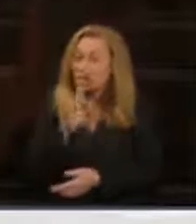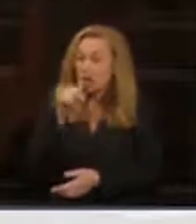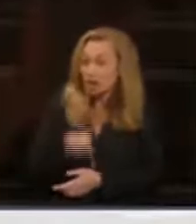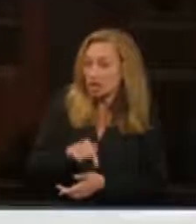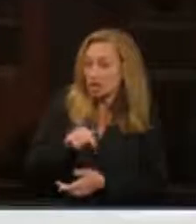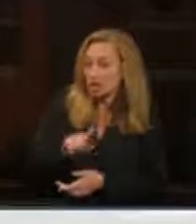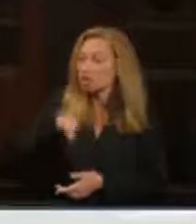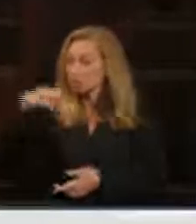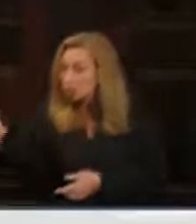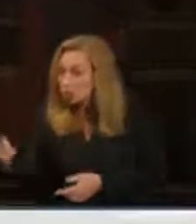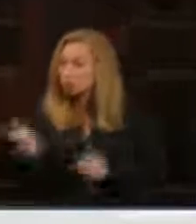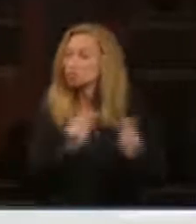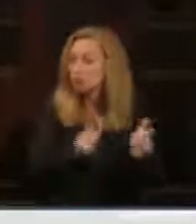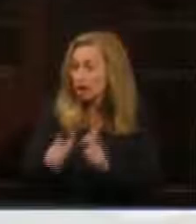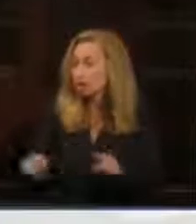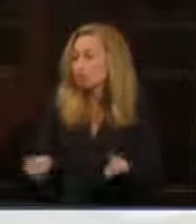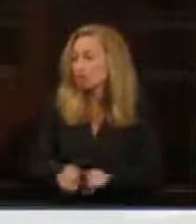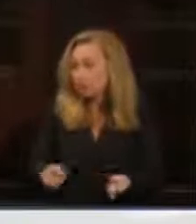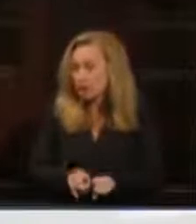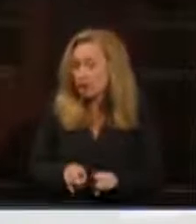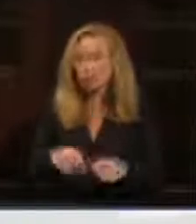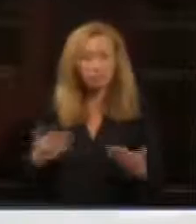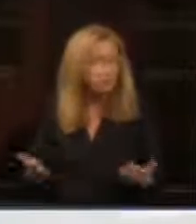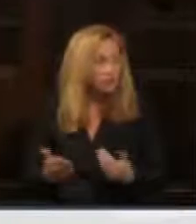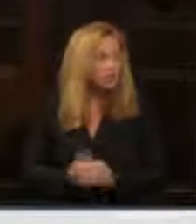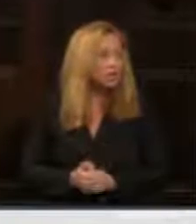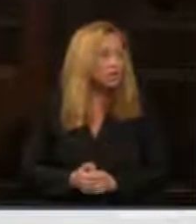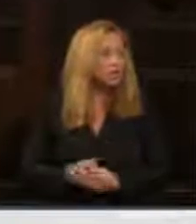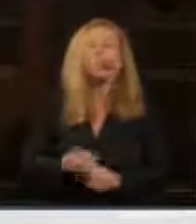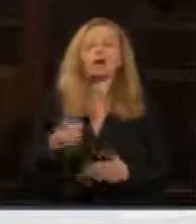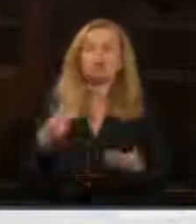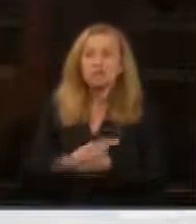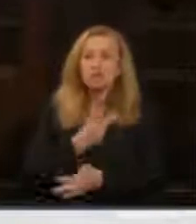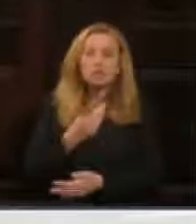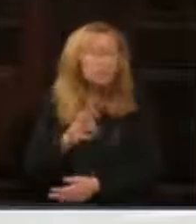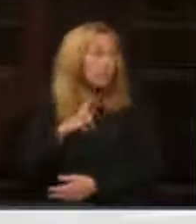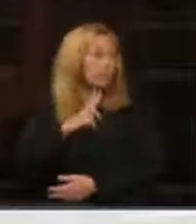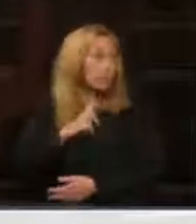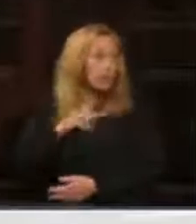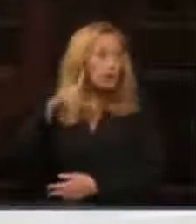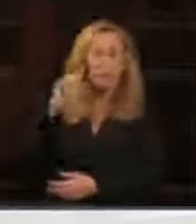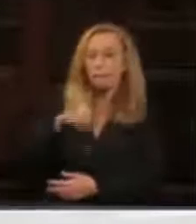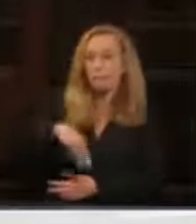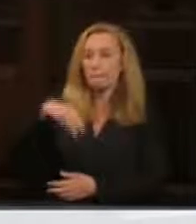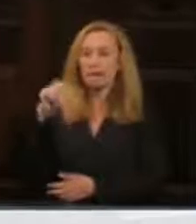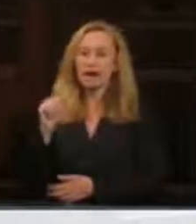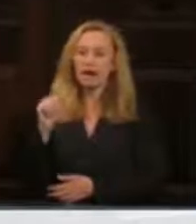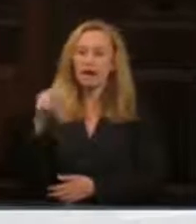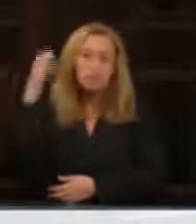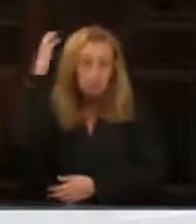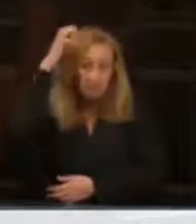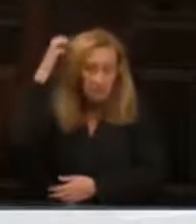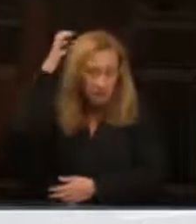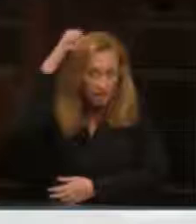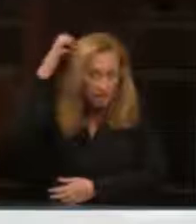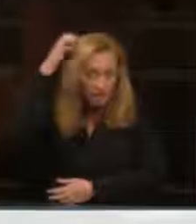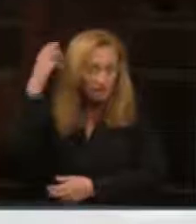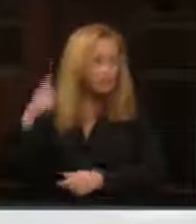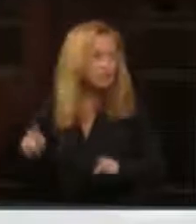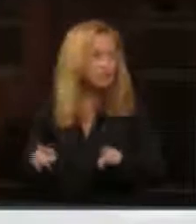outras casas de lei, né? Aconteceu com a própria Marielle, momento em que também não reconhecia